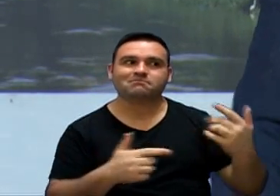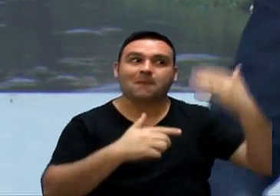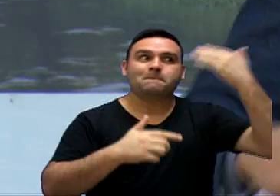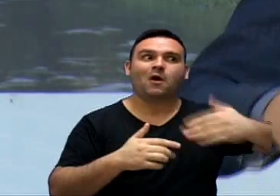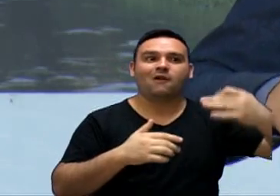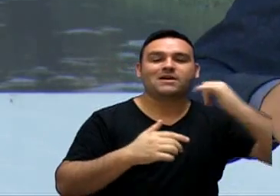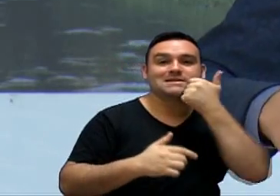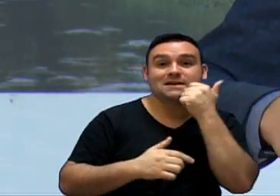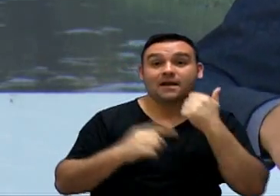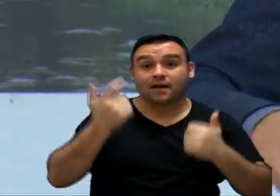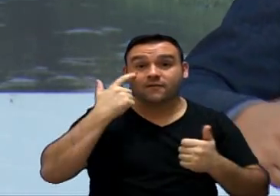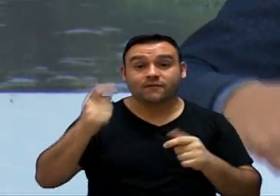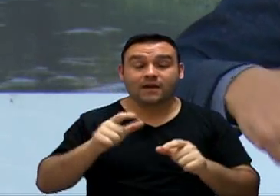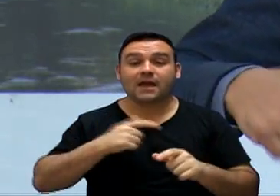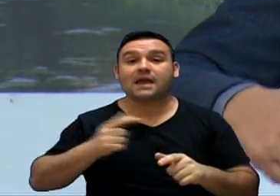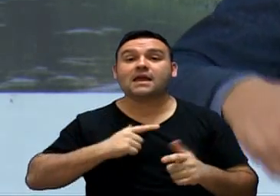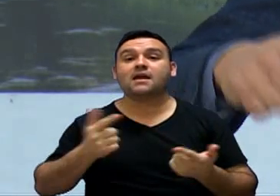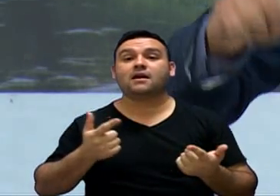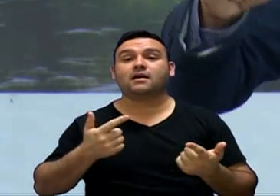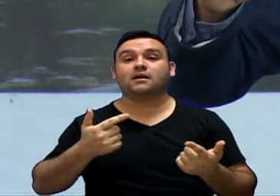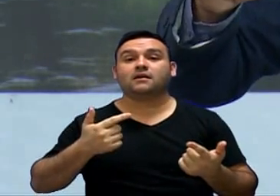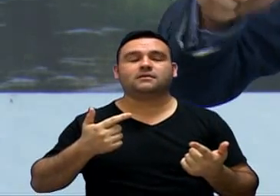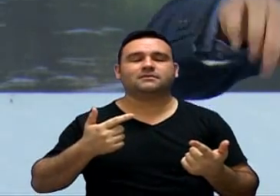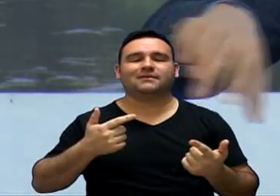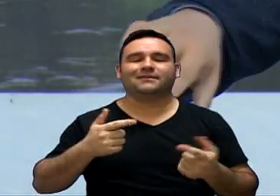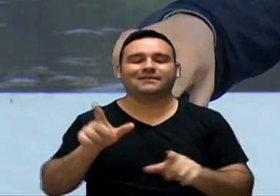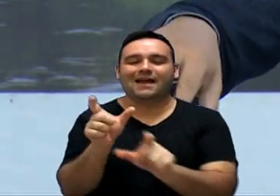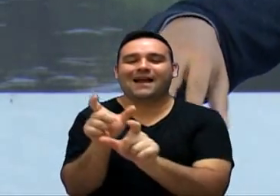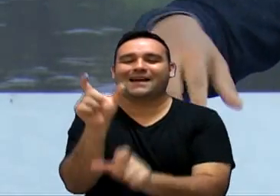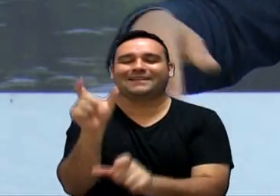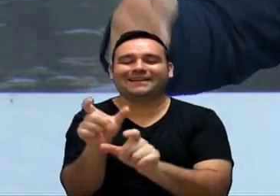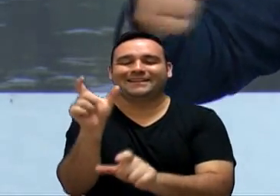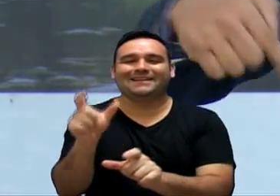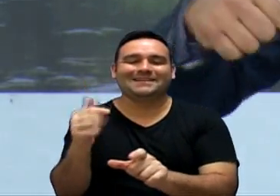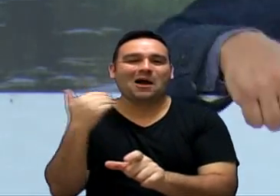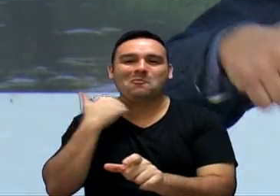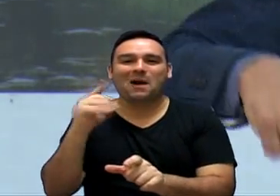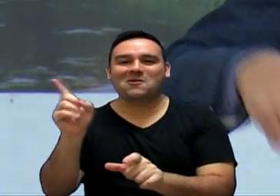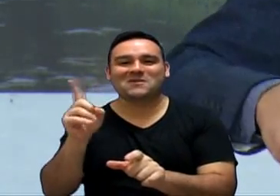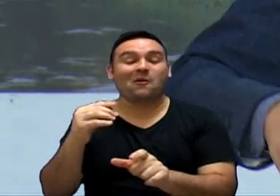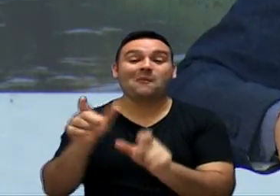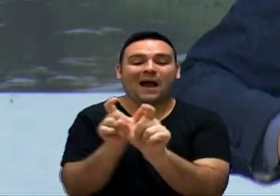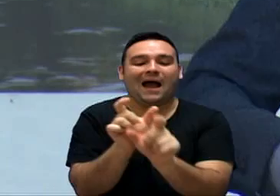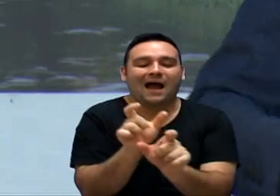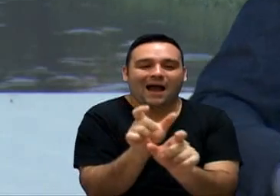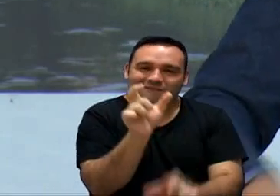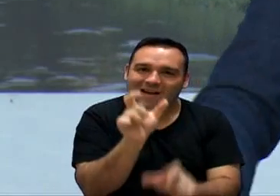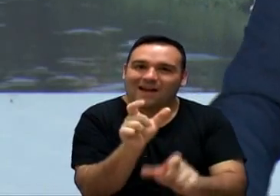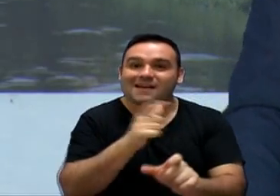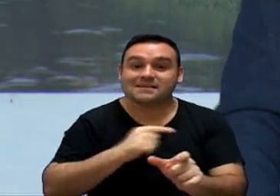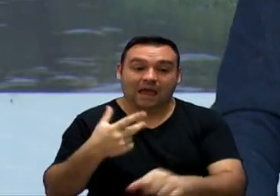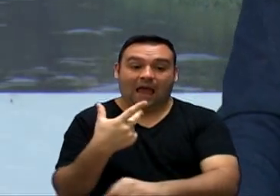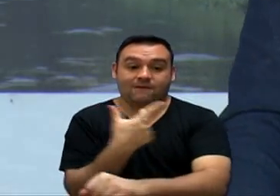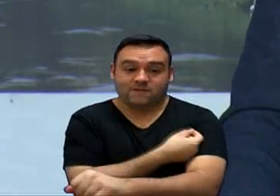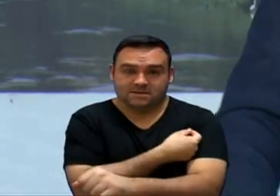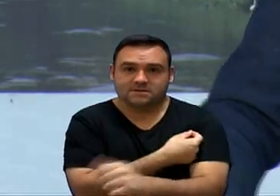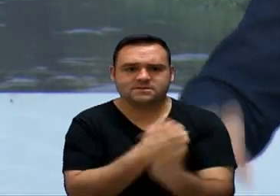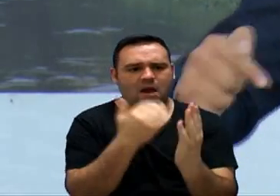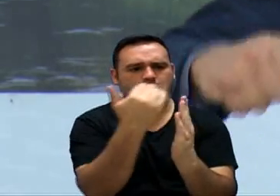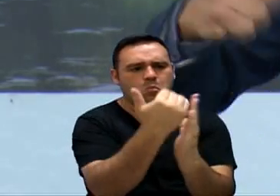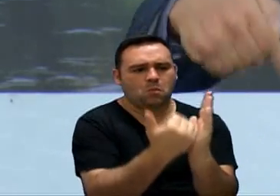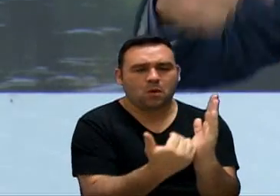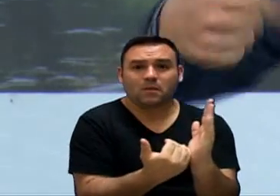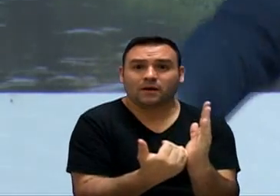Se olharem a minha caderneta de poupança, eu falo da de poupança não, ela está vazia. Se olharem a minha caderneta de vacinação,